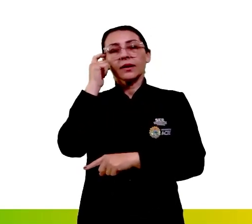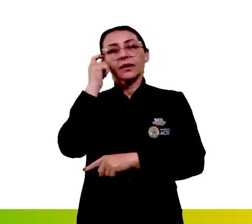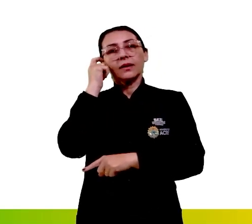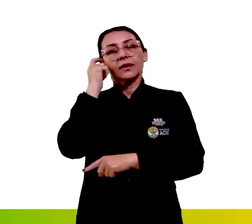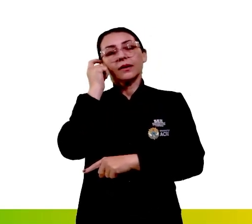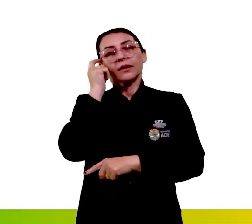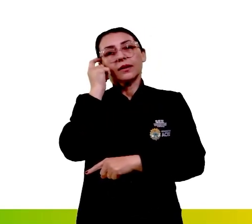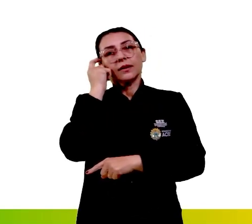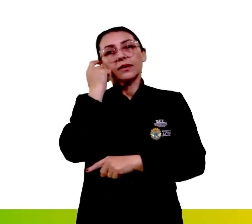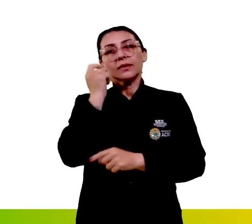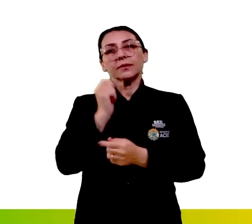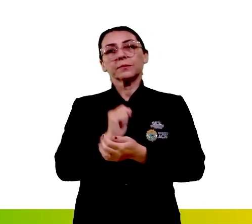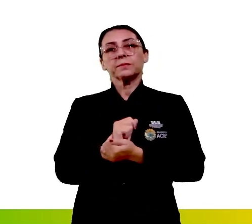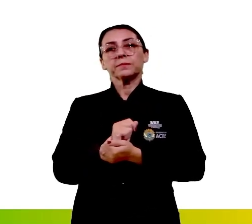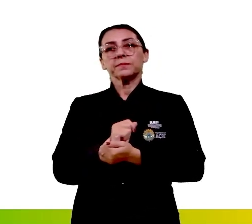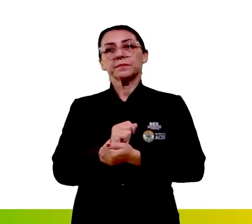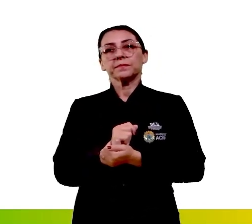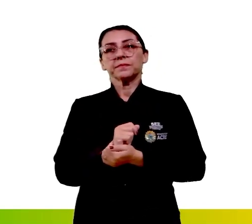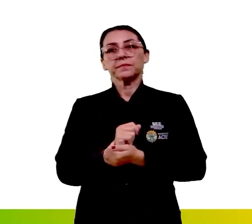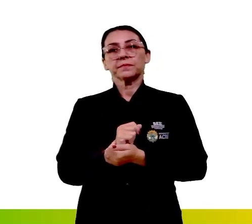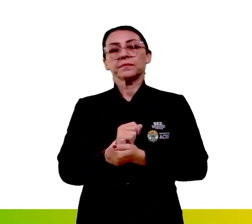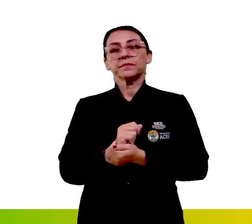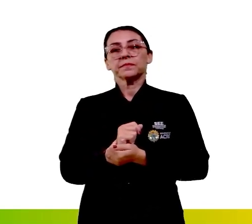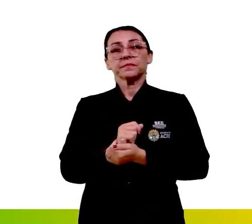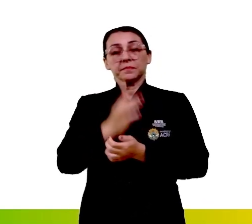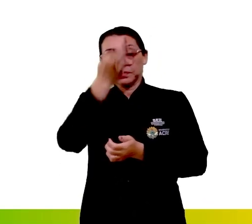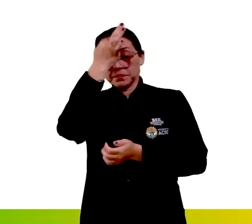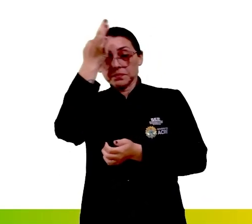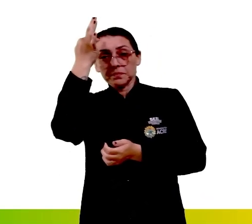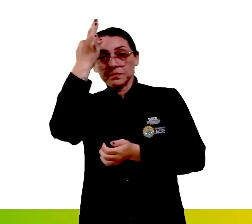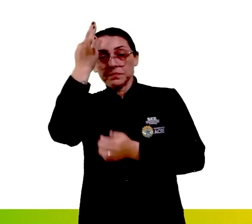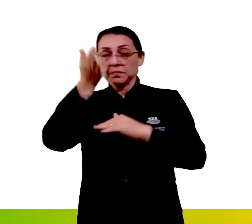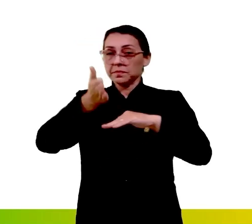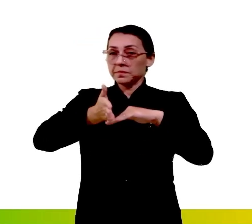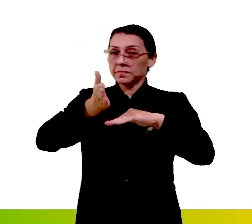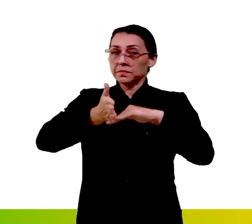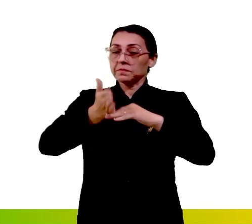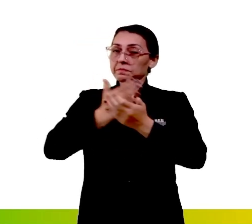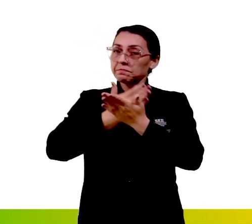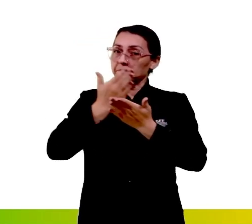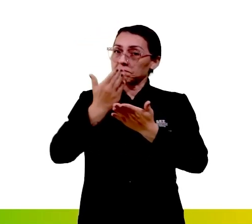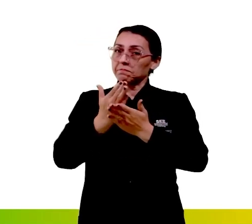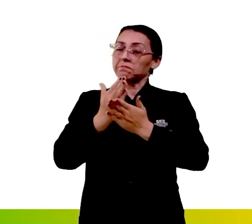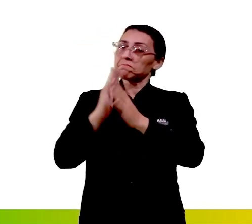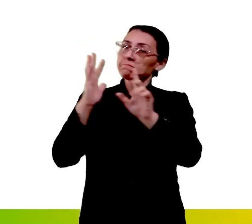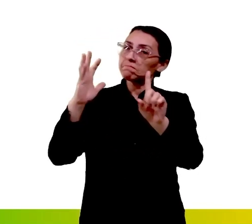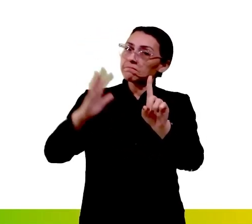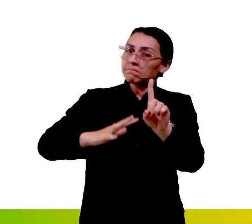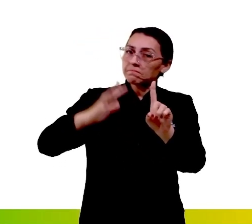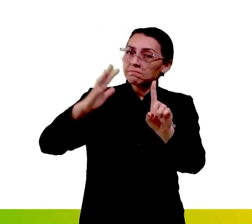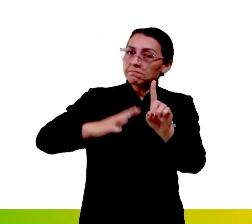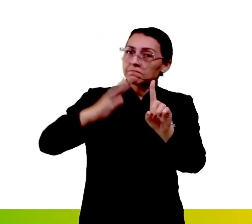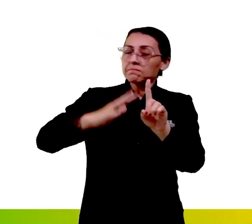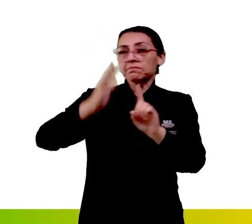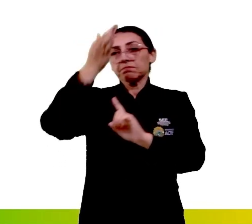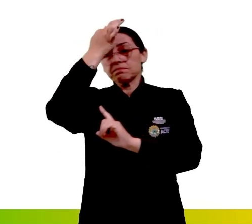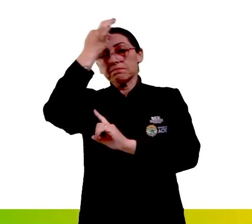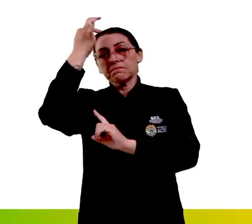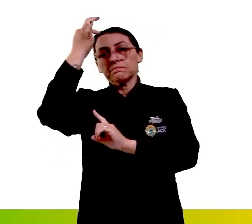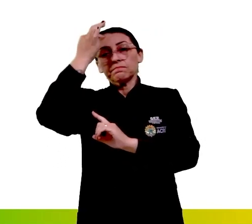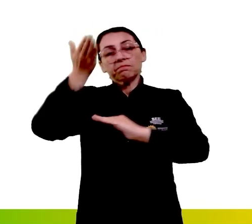um grande expoente da filosofia moderna que vai influenciar a